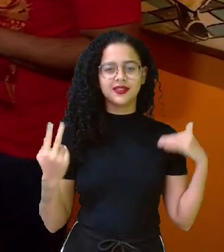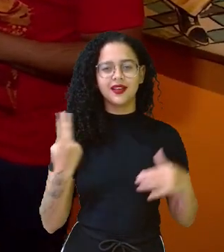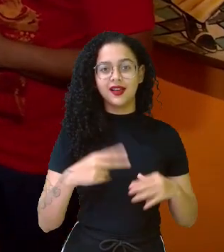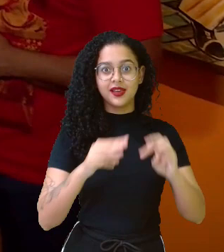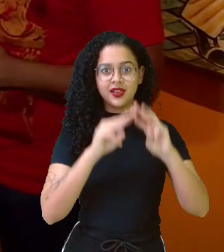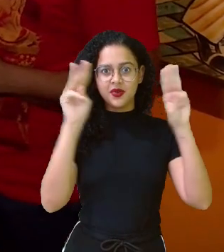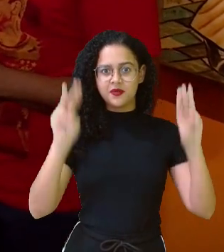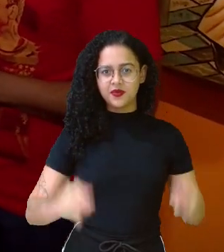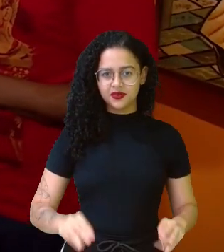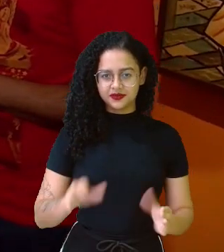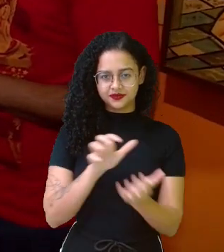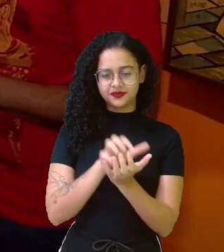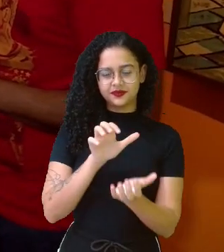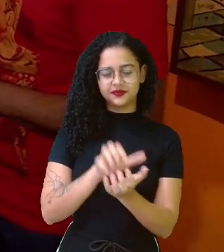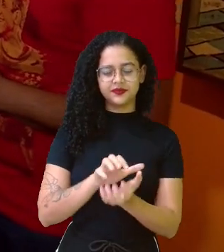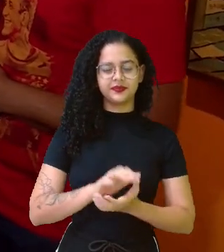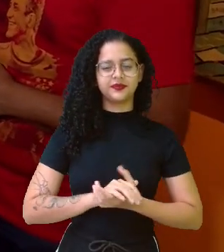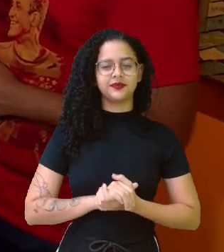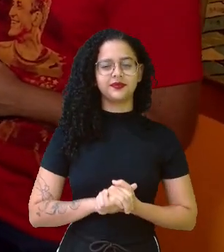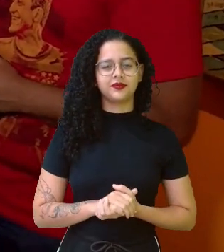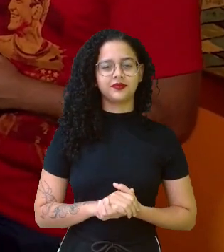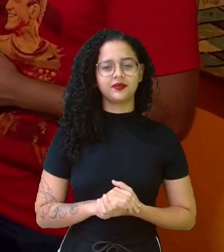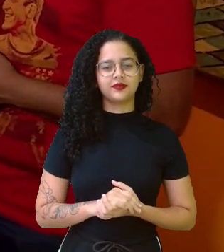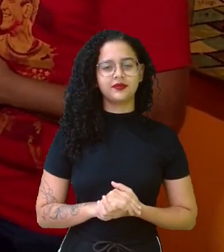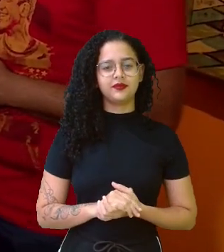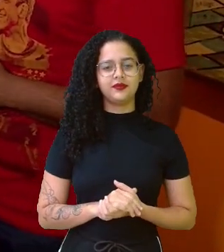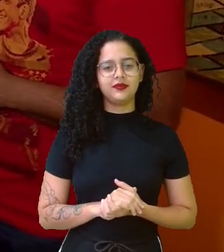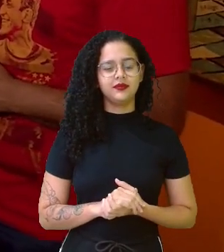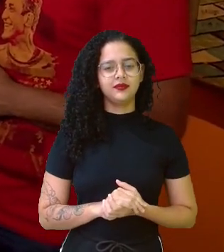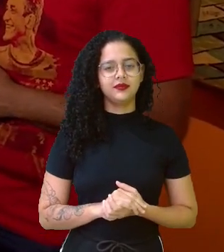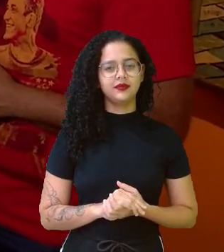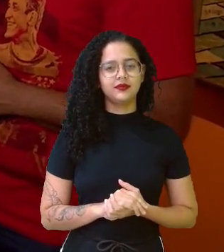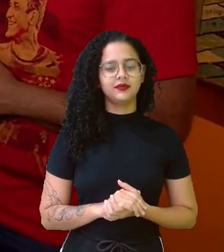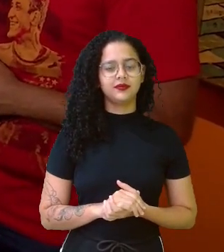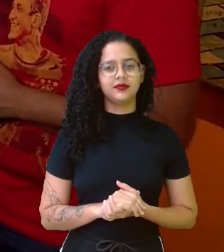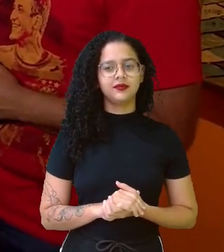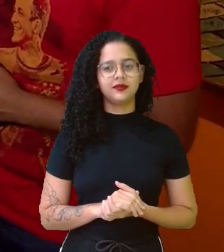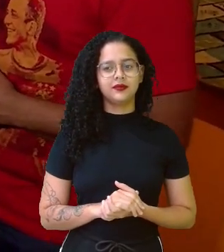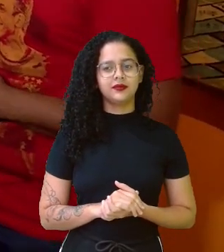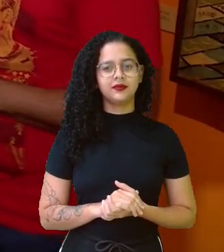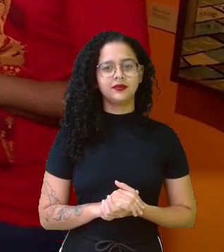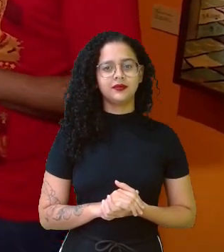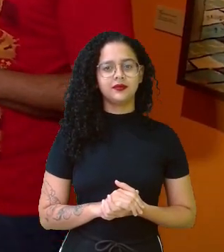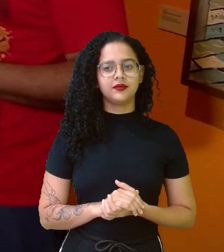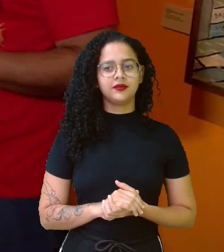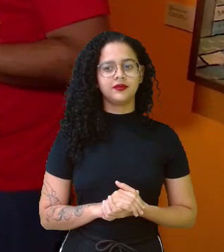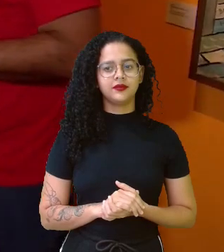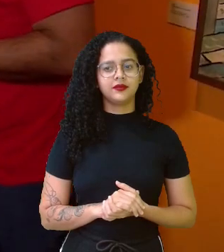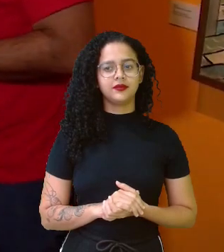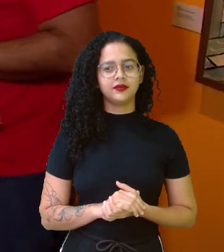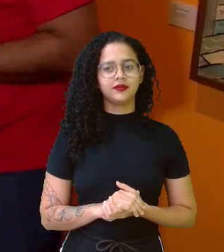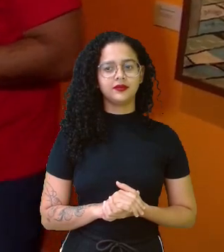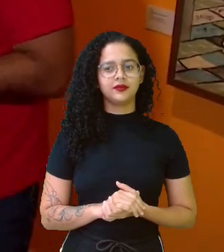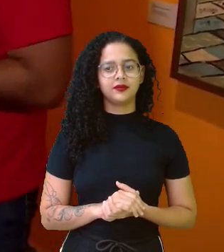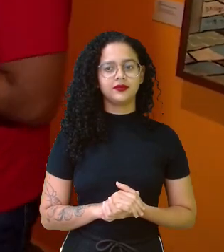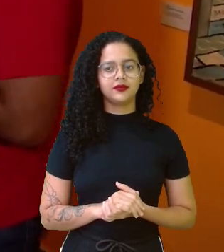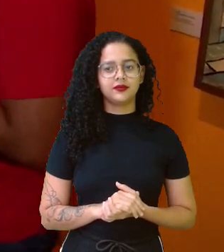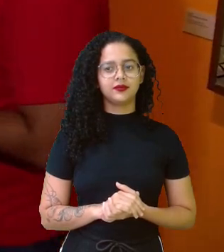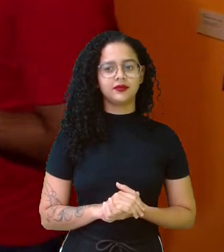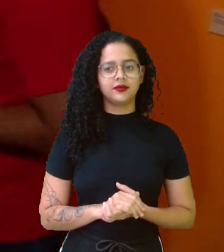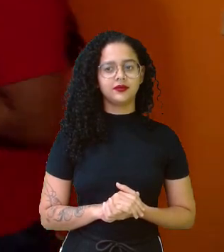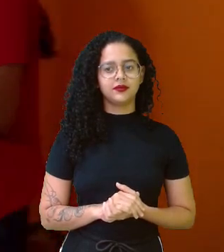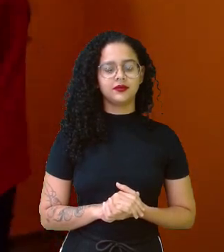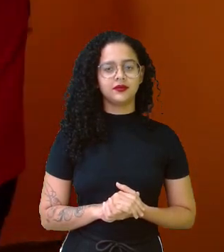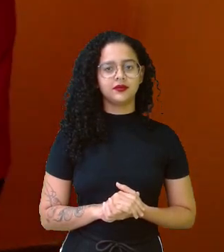aqui pela mostra. Nunca, sempre, é o contrário, sempre nunca fomos modernos. Exatamente. Bora